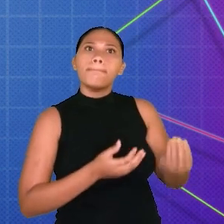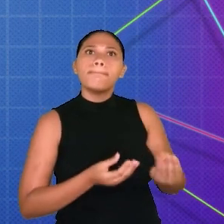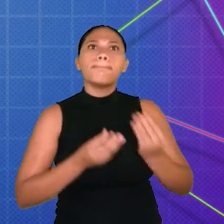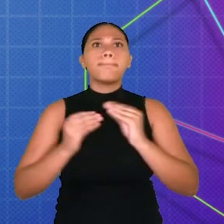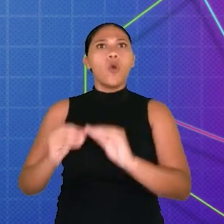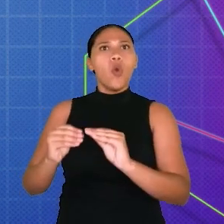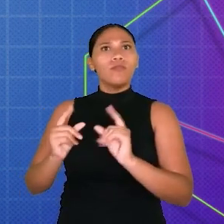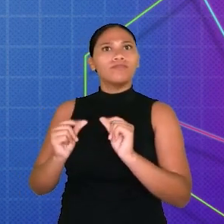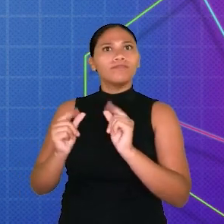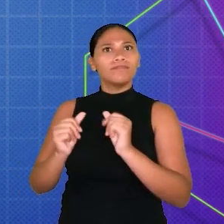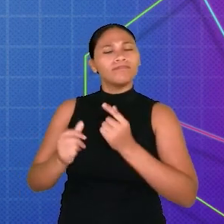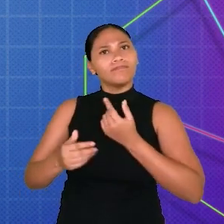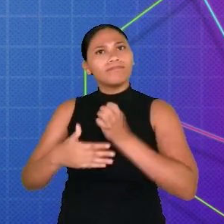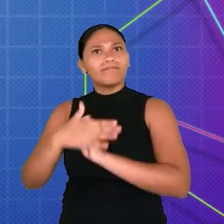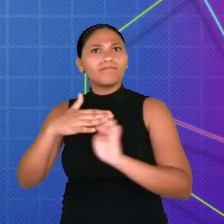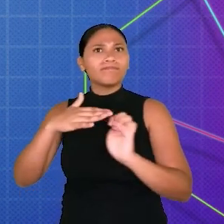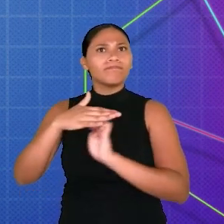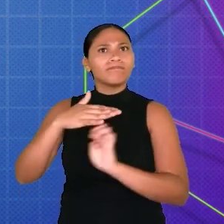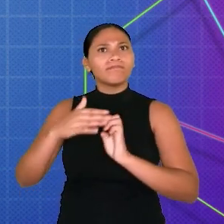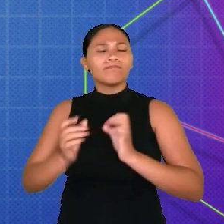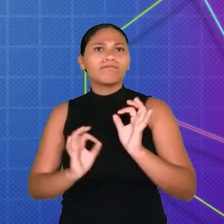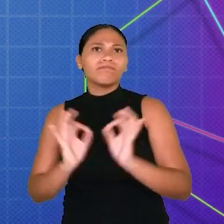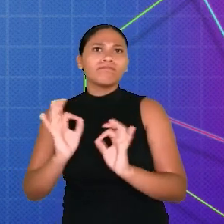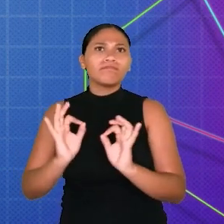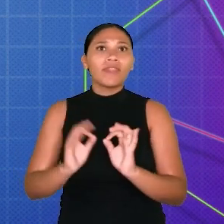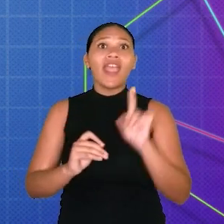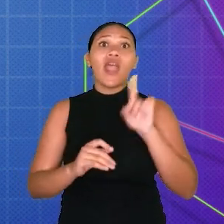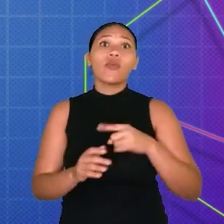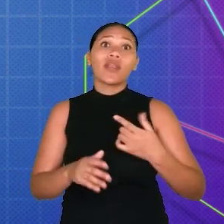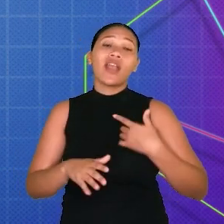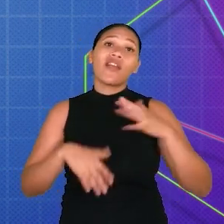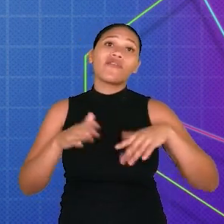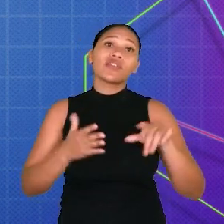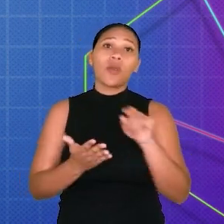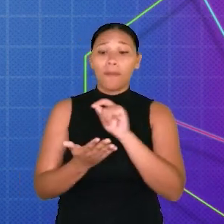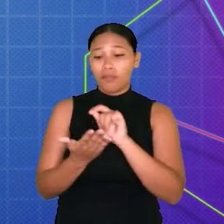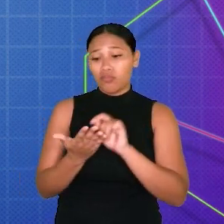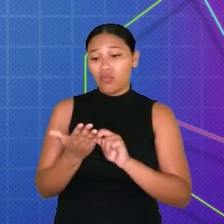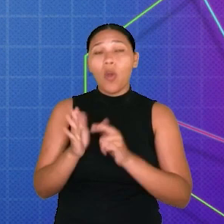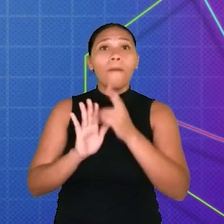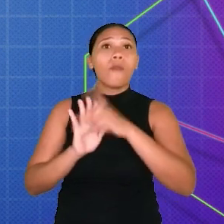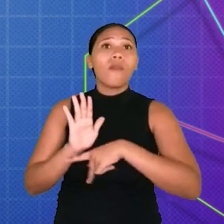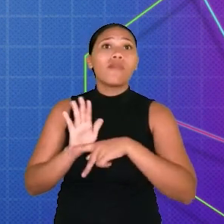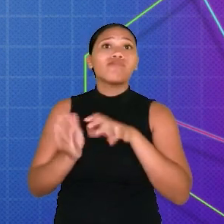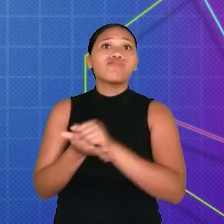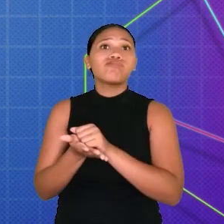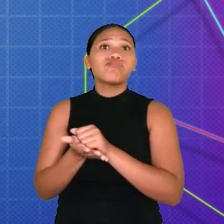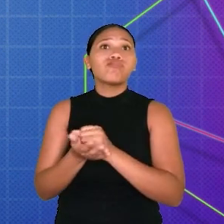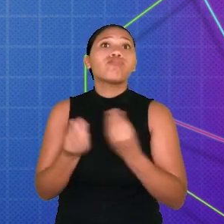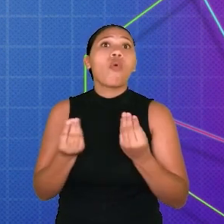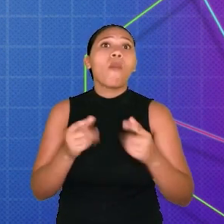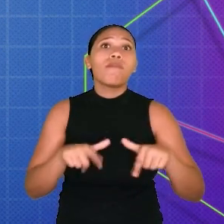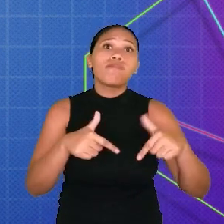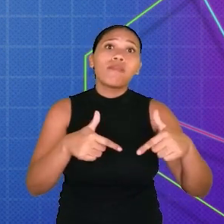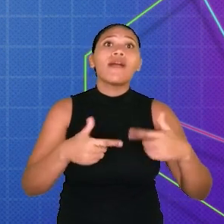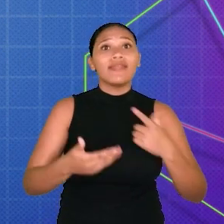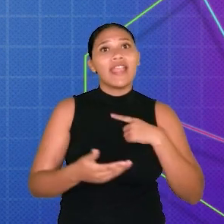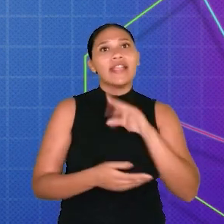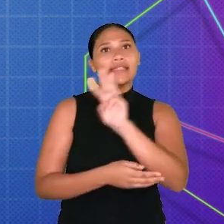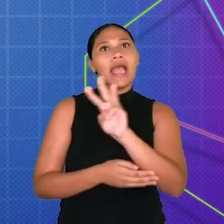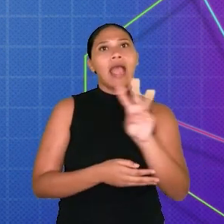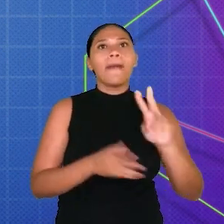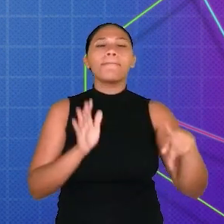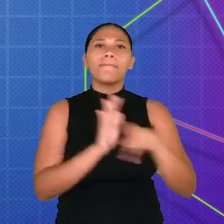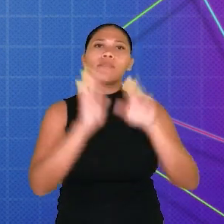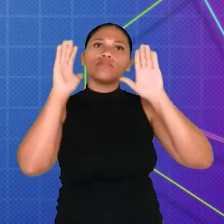desenvolvimento de um jogo, tornou-se uma rota alternativa popular para tirar o game do papel. Kickstarter é o maior site de financiamento